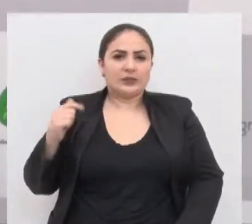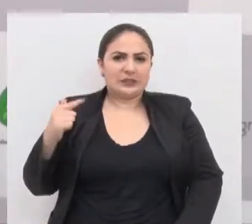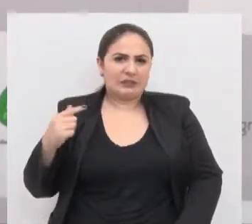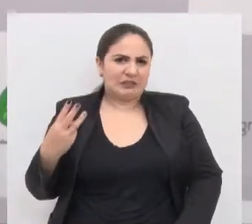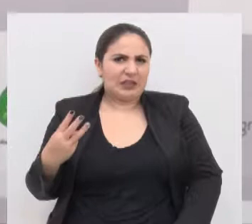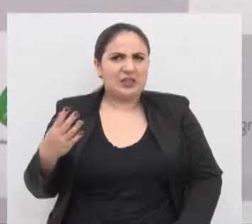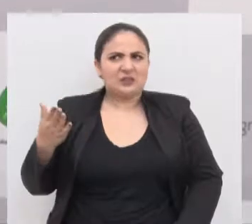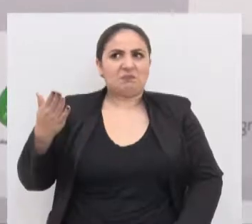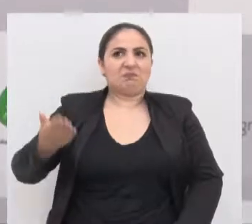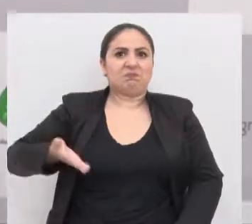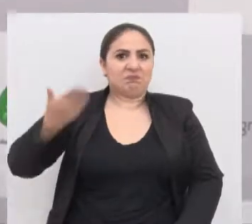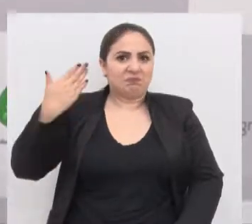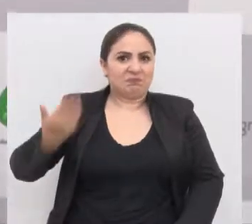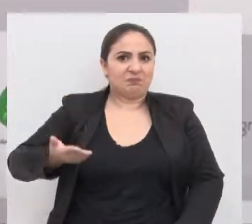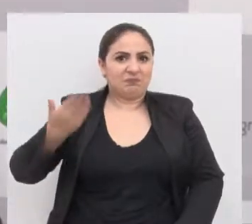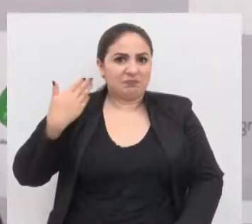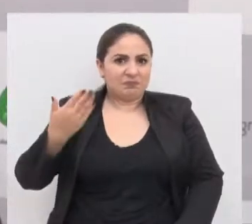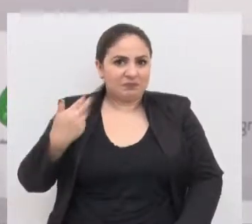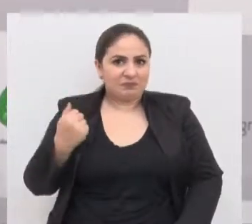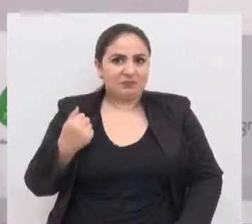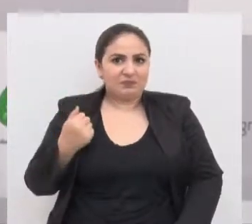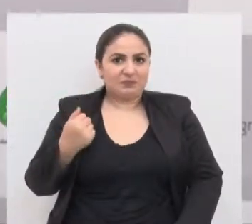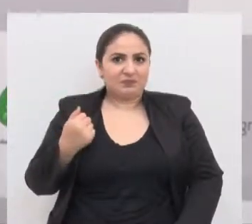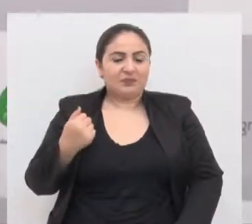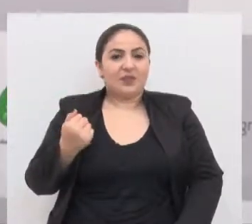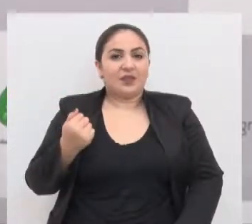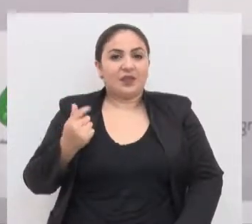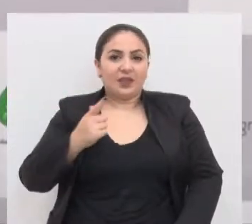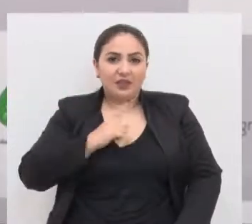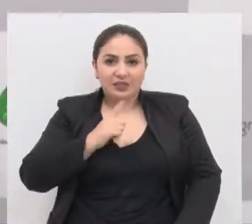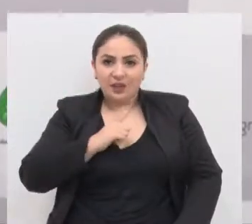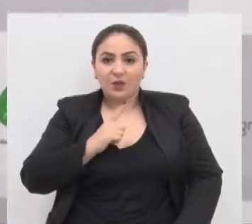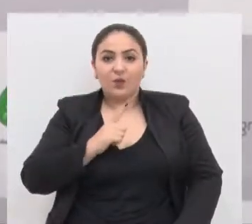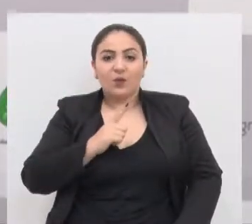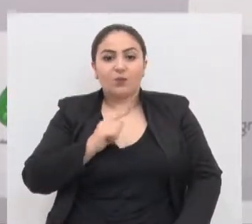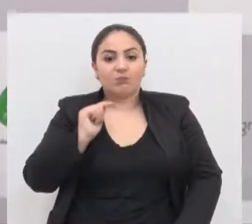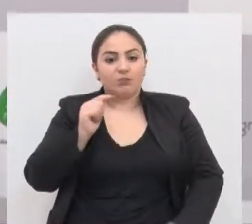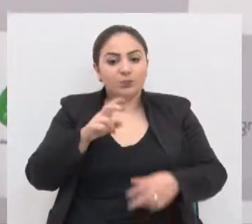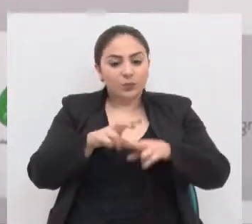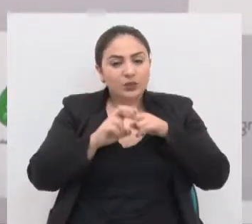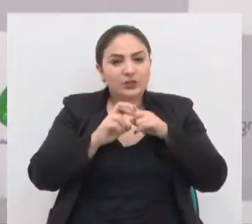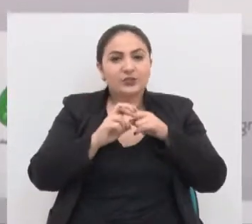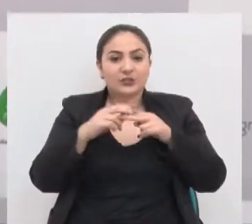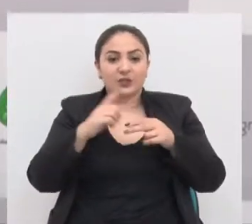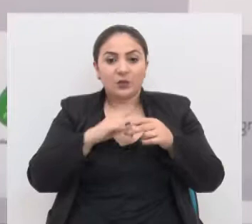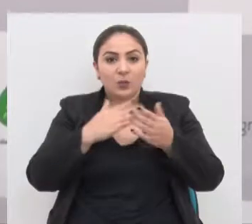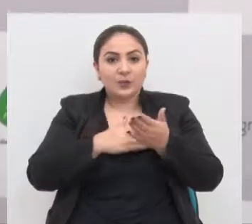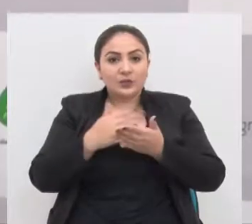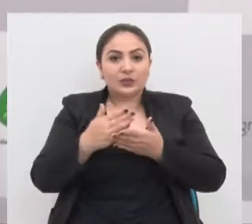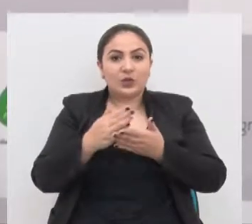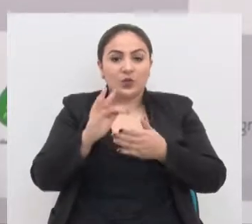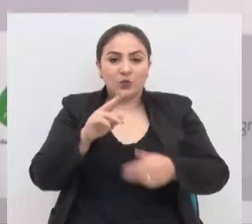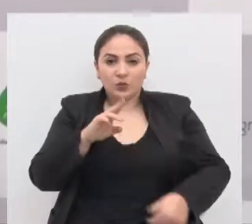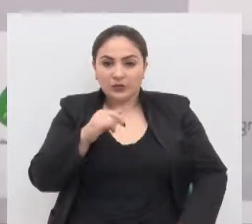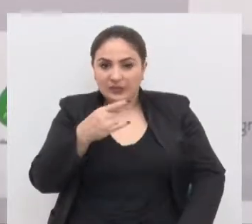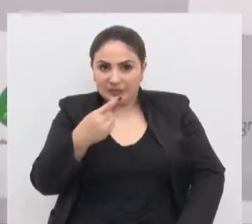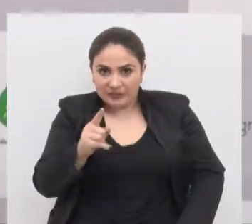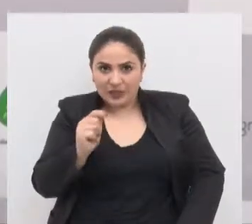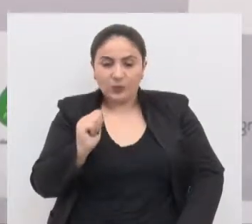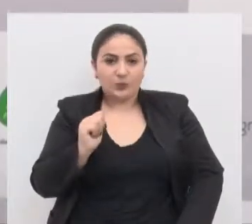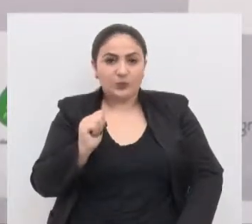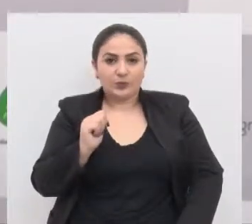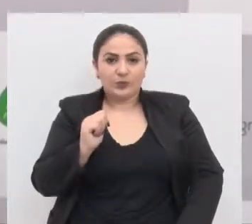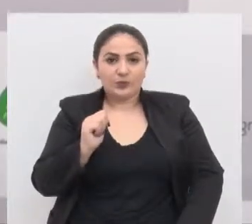1973, faz tempo, né? Foi justamente na Fundação Educacional do Menor